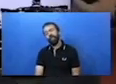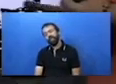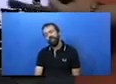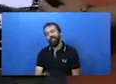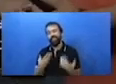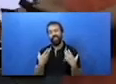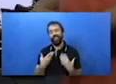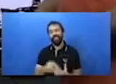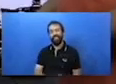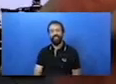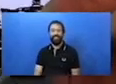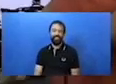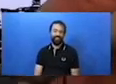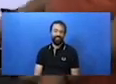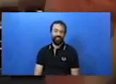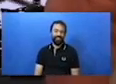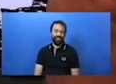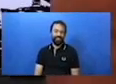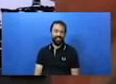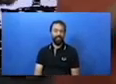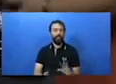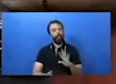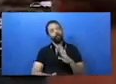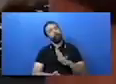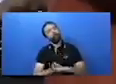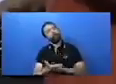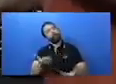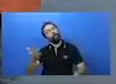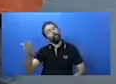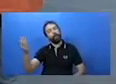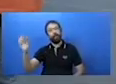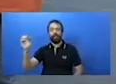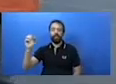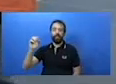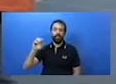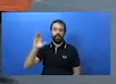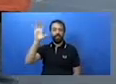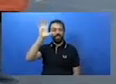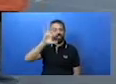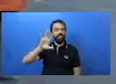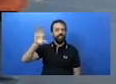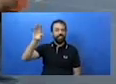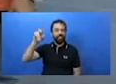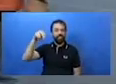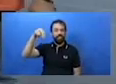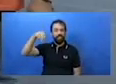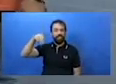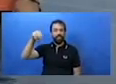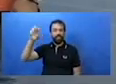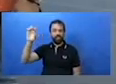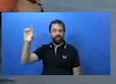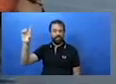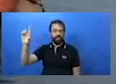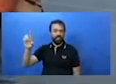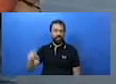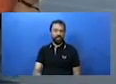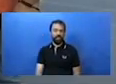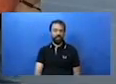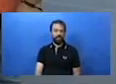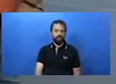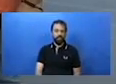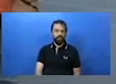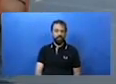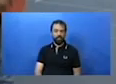Nas unidades 12 e 13, vamos fazer uma viagem para a região Nordeste. Vamos viajar, gente? Vamos juntos? Olha aqui,